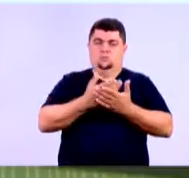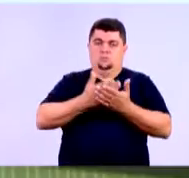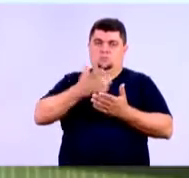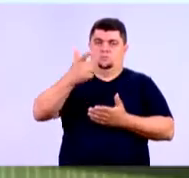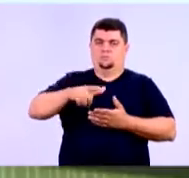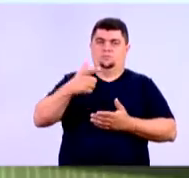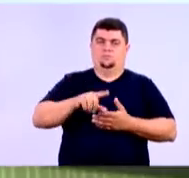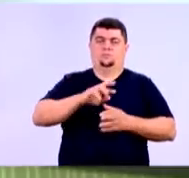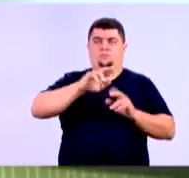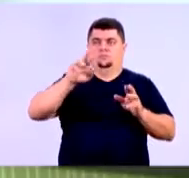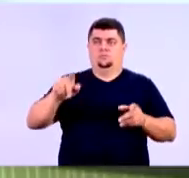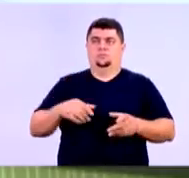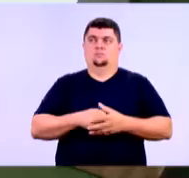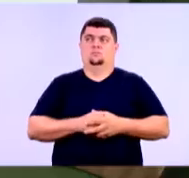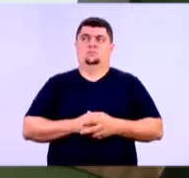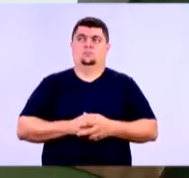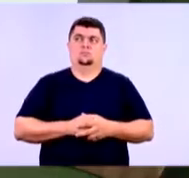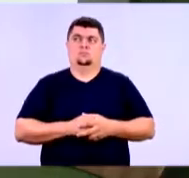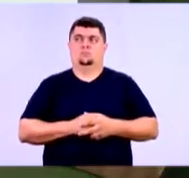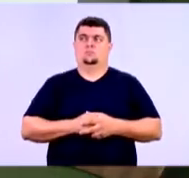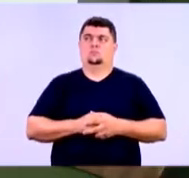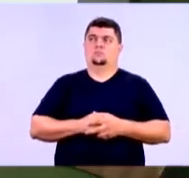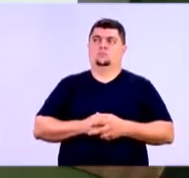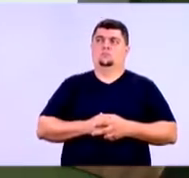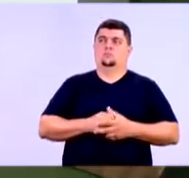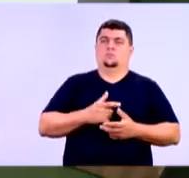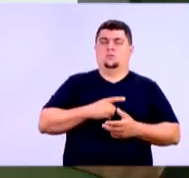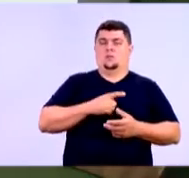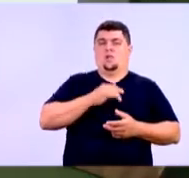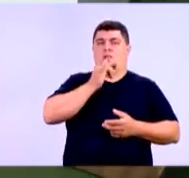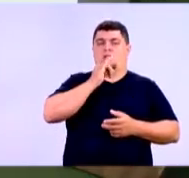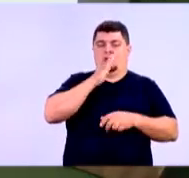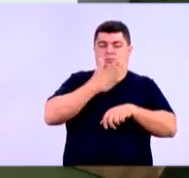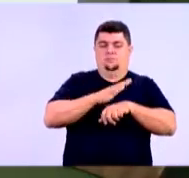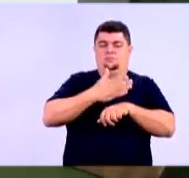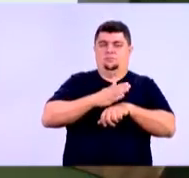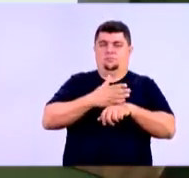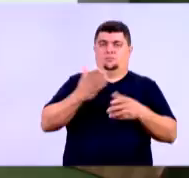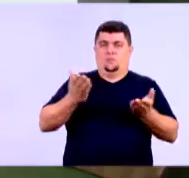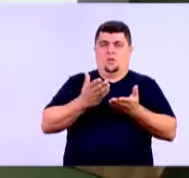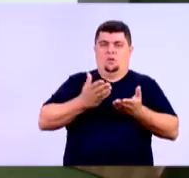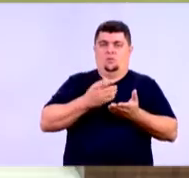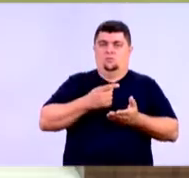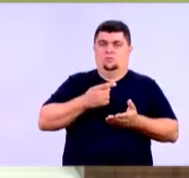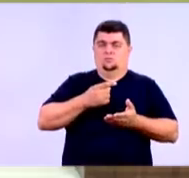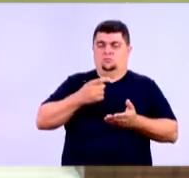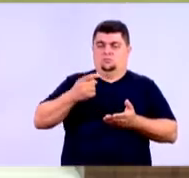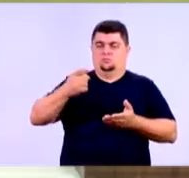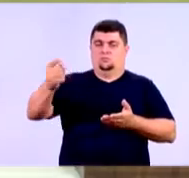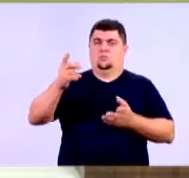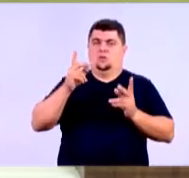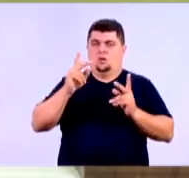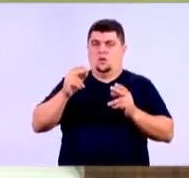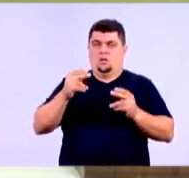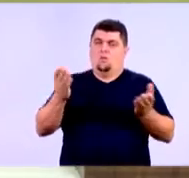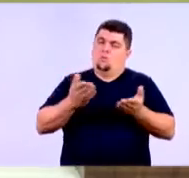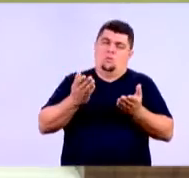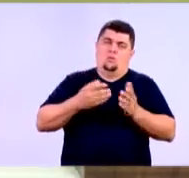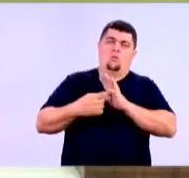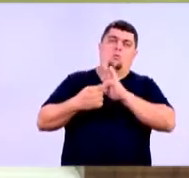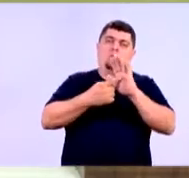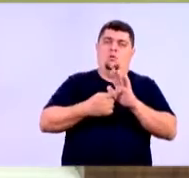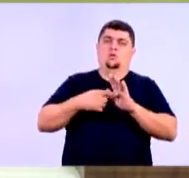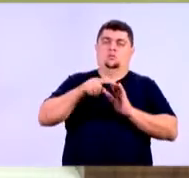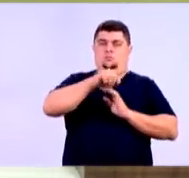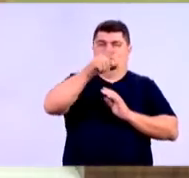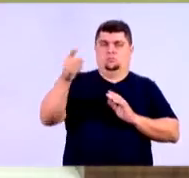outros dados, né, professor? Exatamente. O modelo do exercício que vocês vão realizar durante a semana é exatamente igual ao que vai ser apresentado aqui como